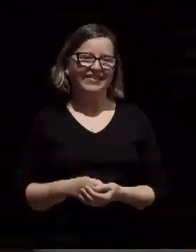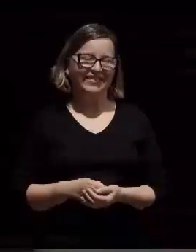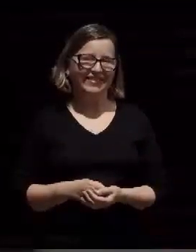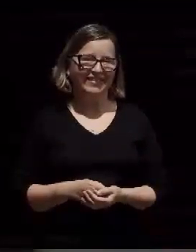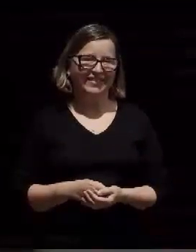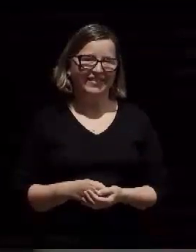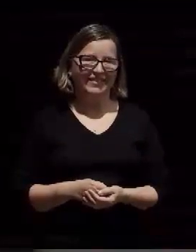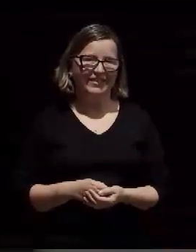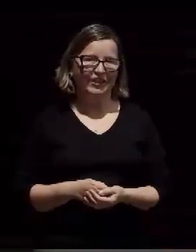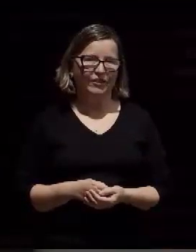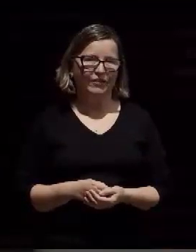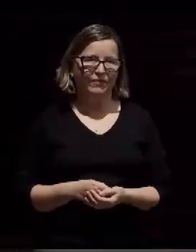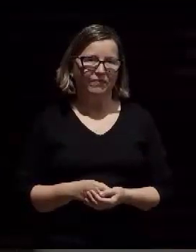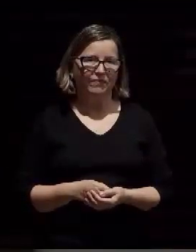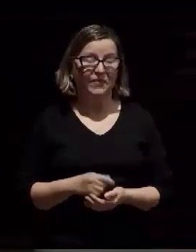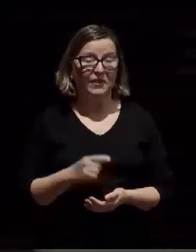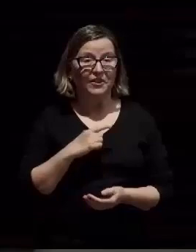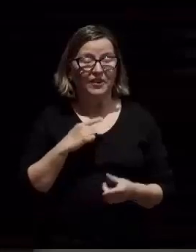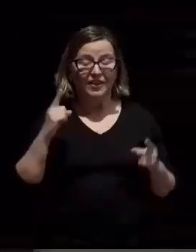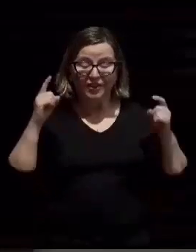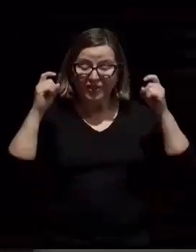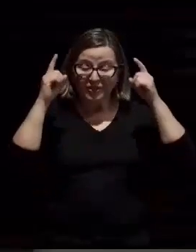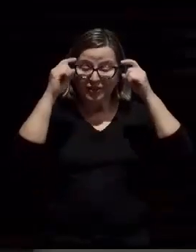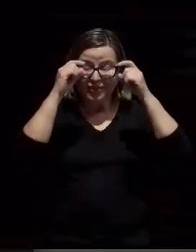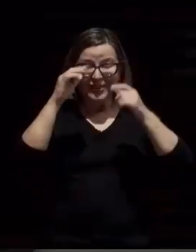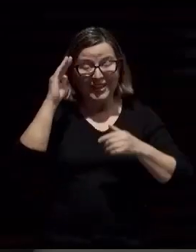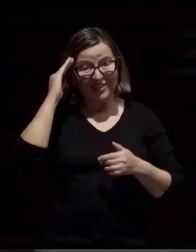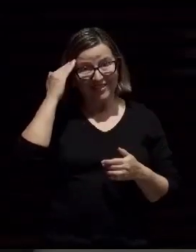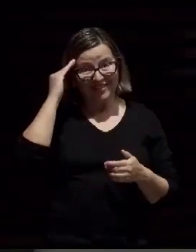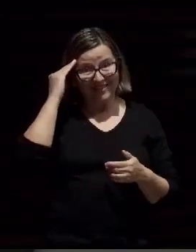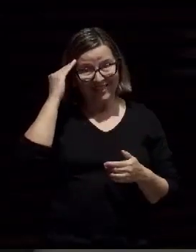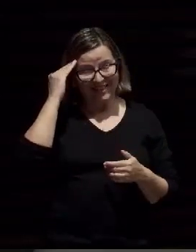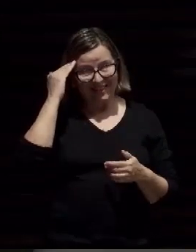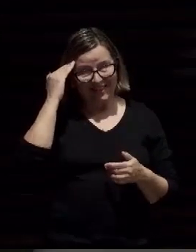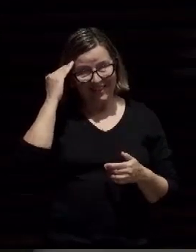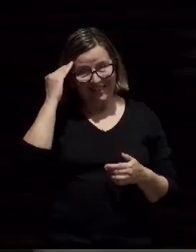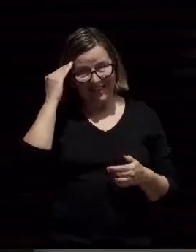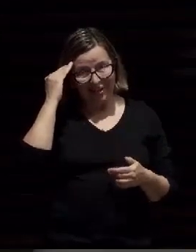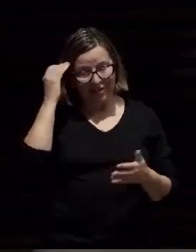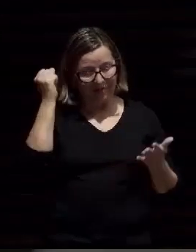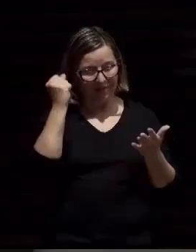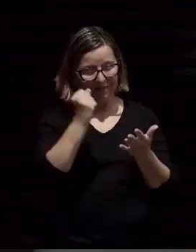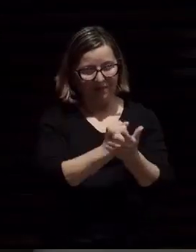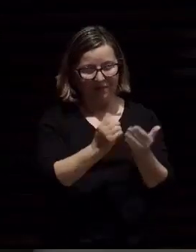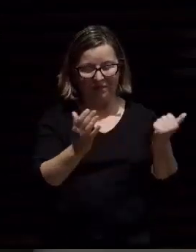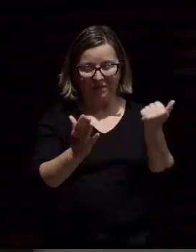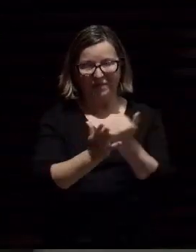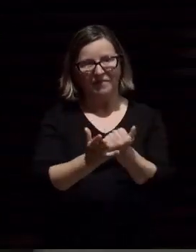Eles tinham dificuldade de entender a crucificação.